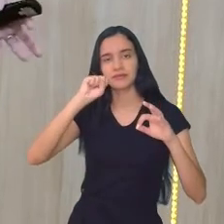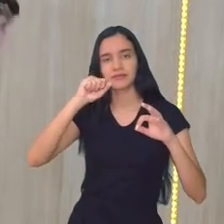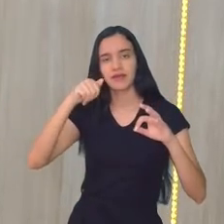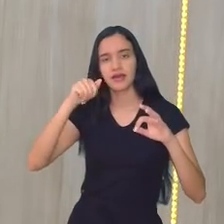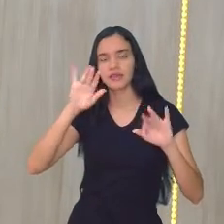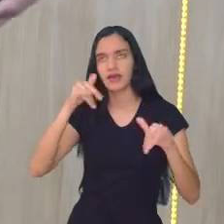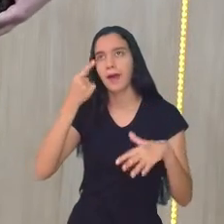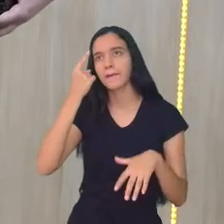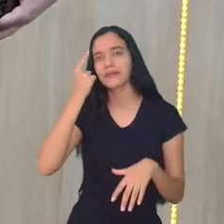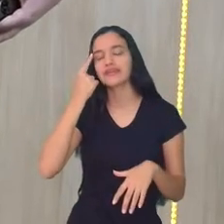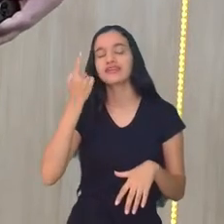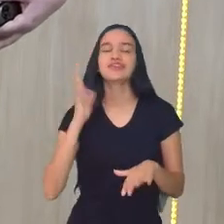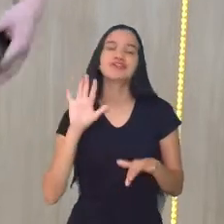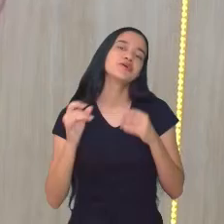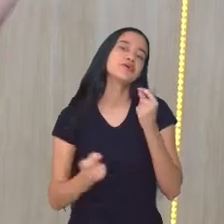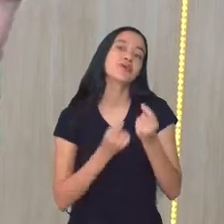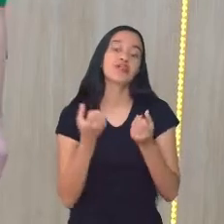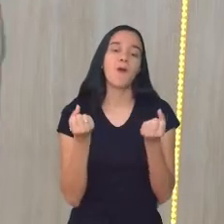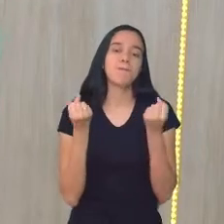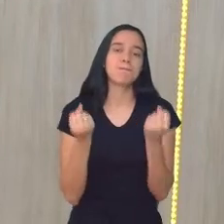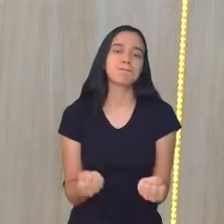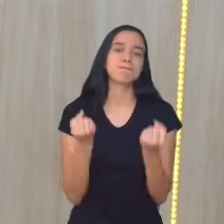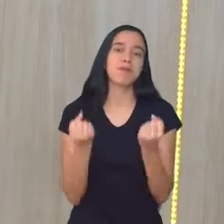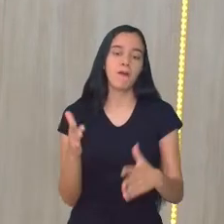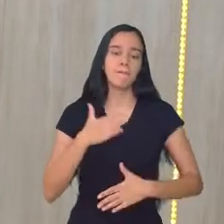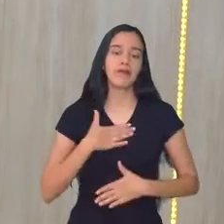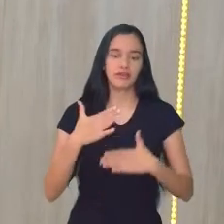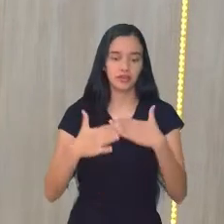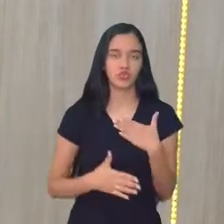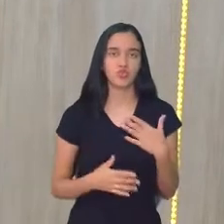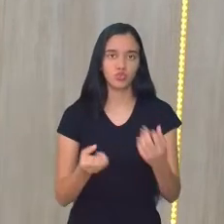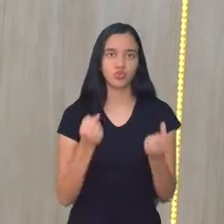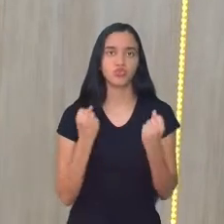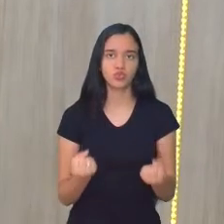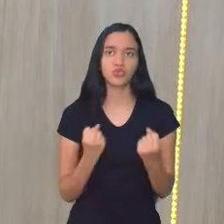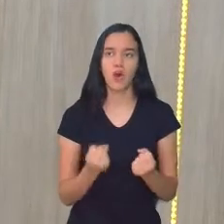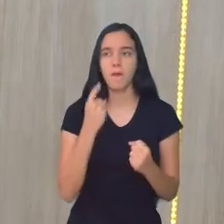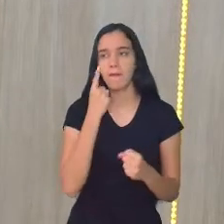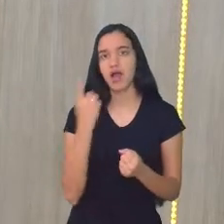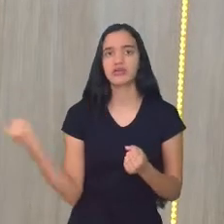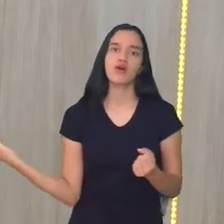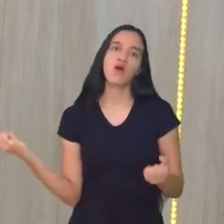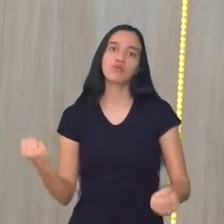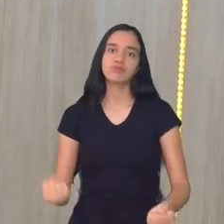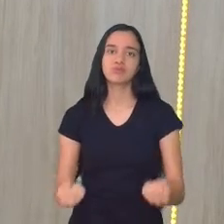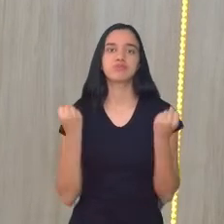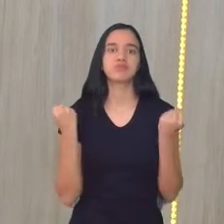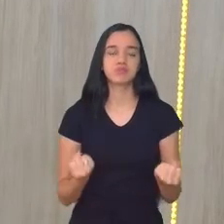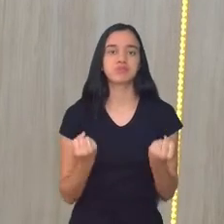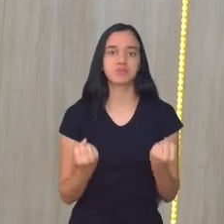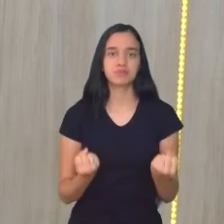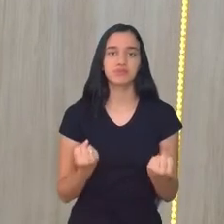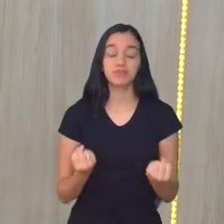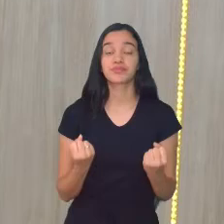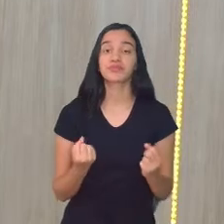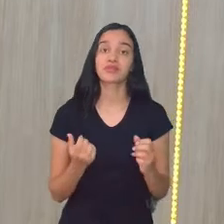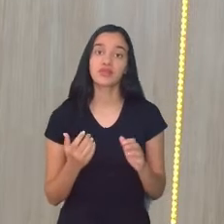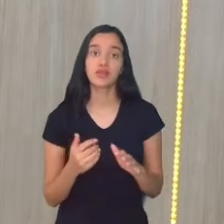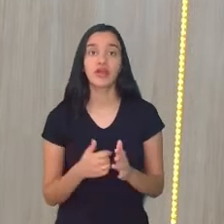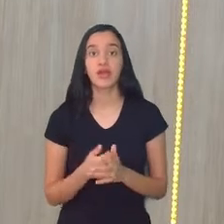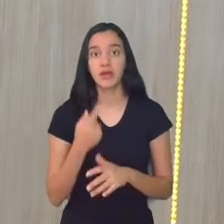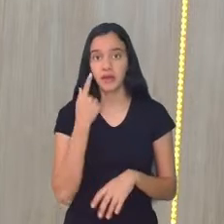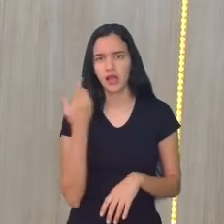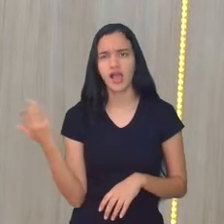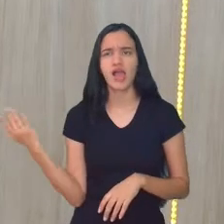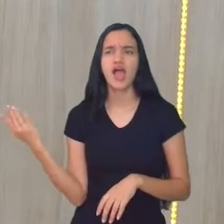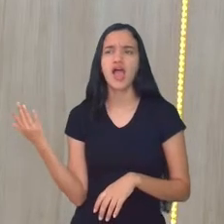Pense. Nosso peso, né? Mas tá aqui a balancinha para o nosso peso.